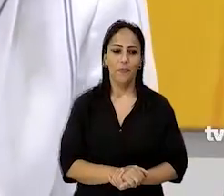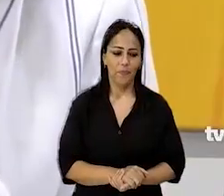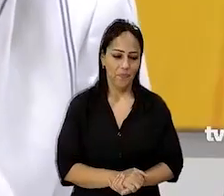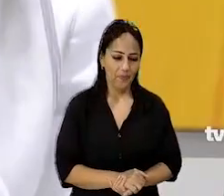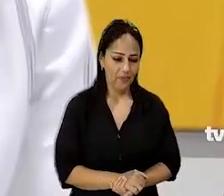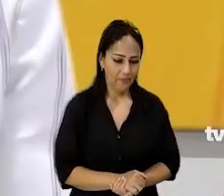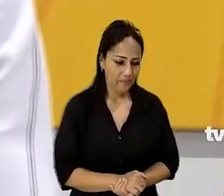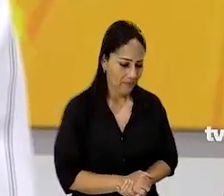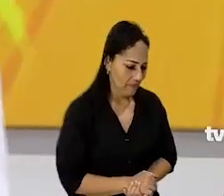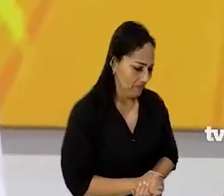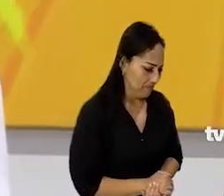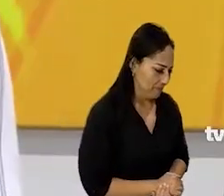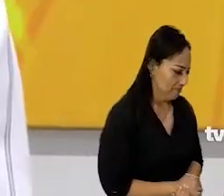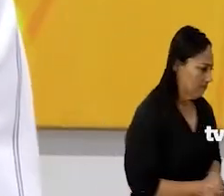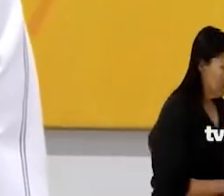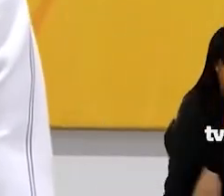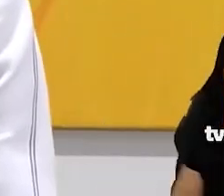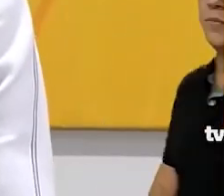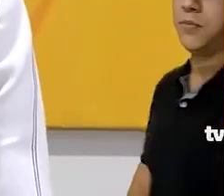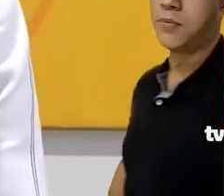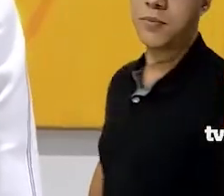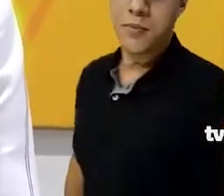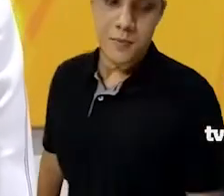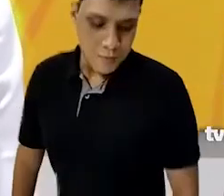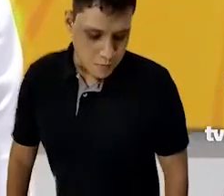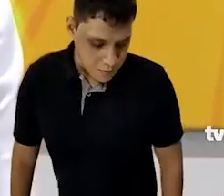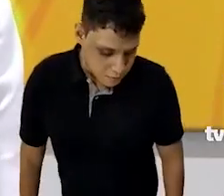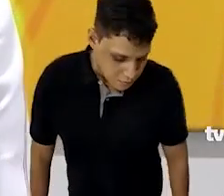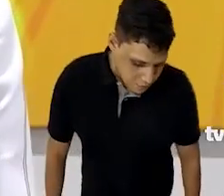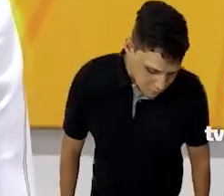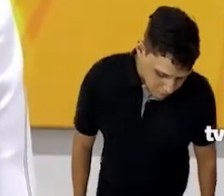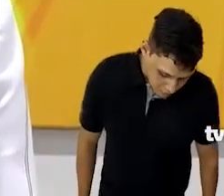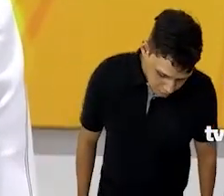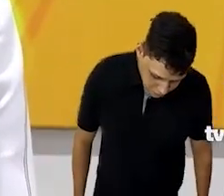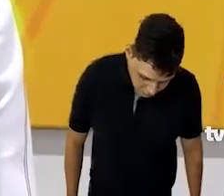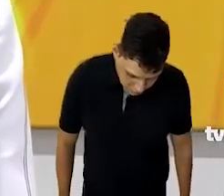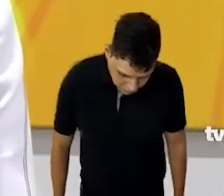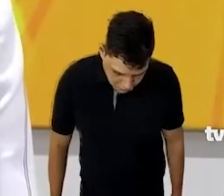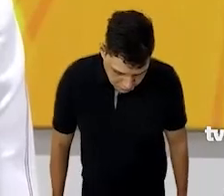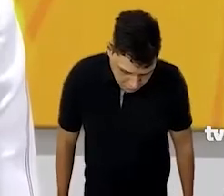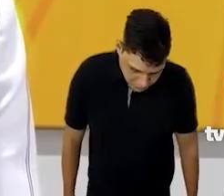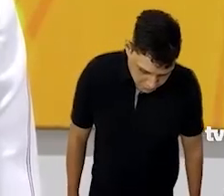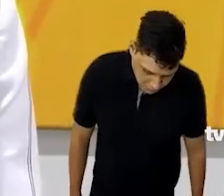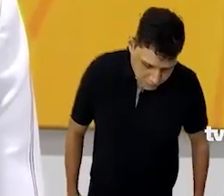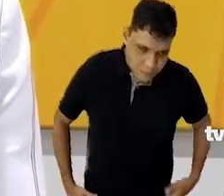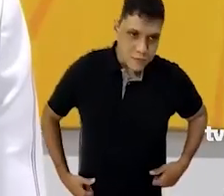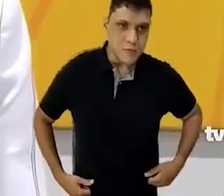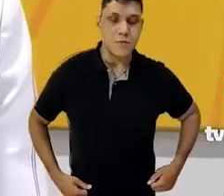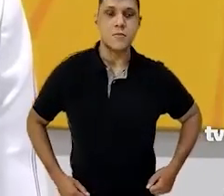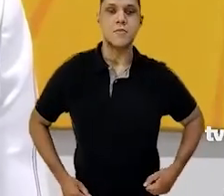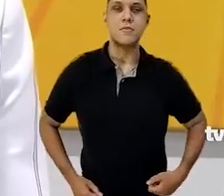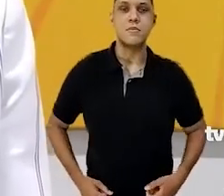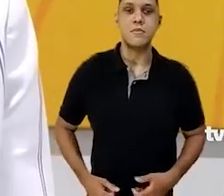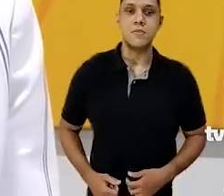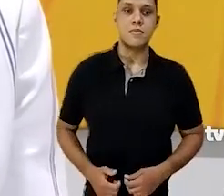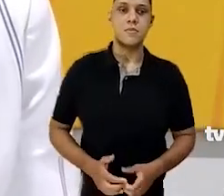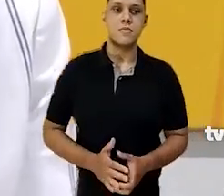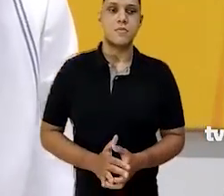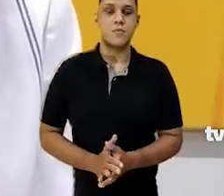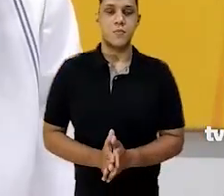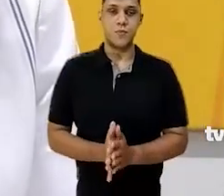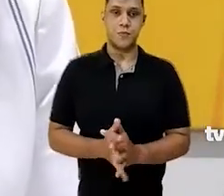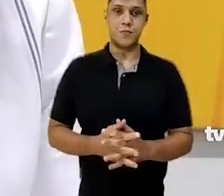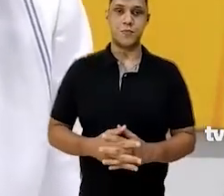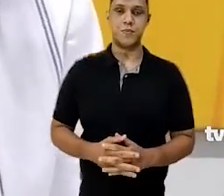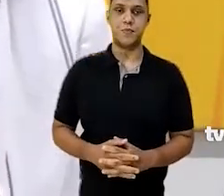Obrigada, candidato. Obrigado. Vamos fazer agora o sorteio da próxima pergunta, que vai ser posta aqui para um dos candidatos. Vamos